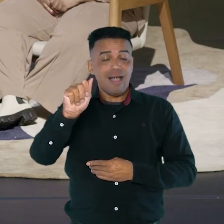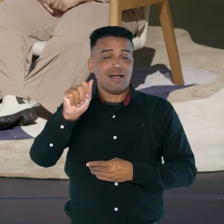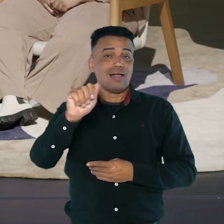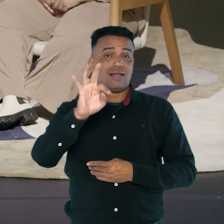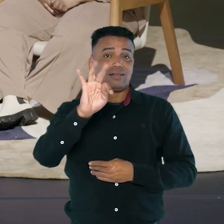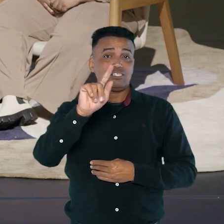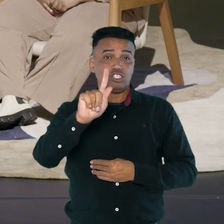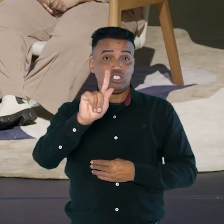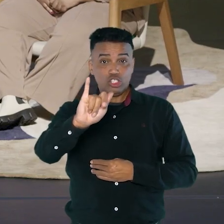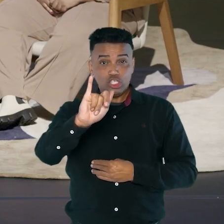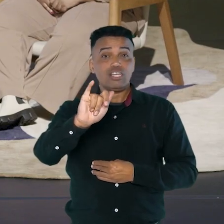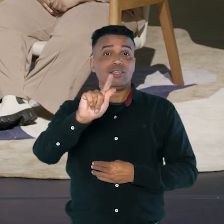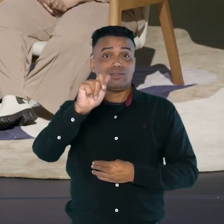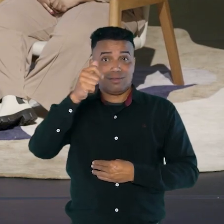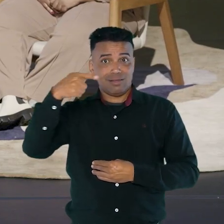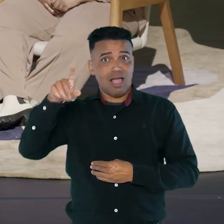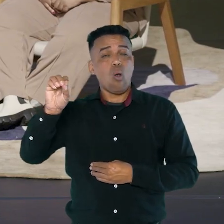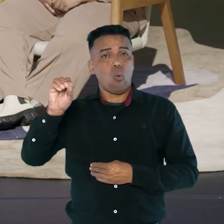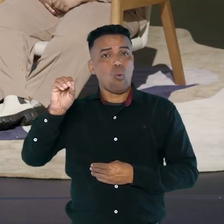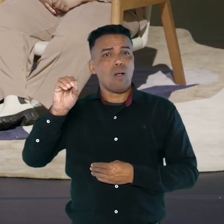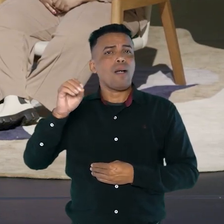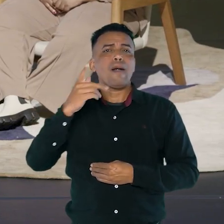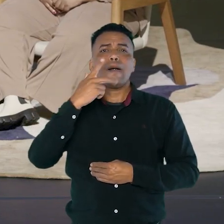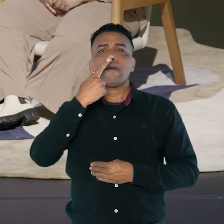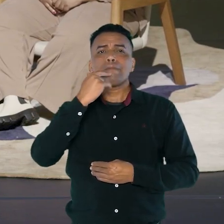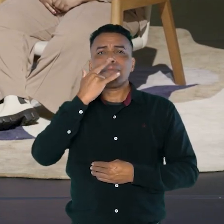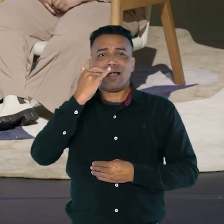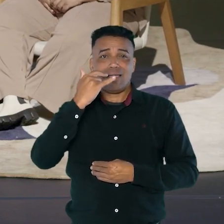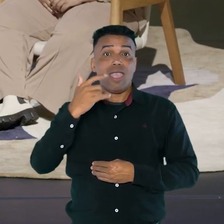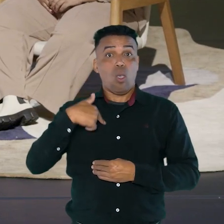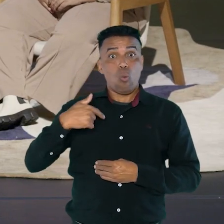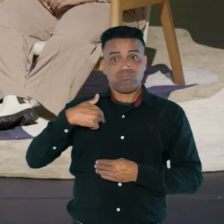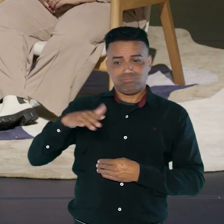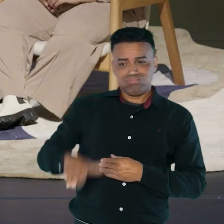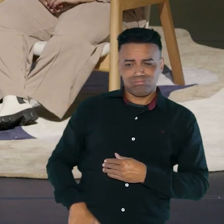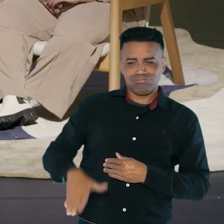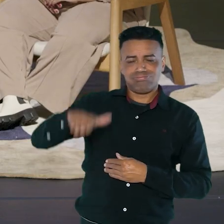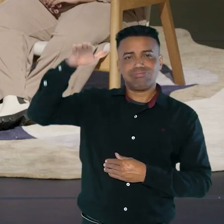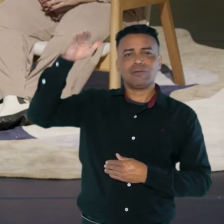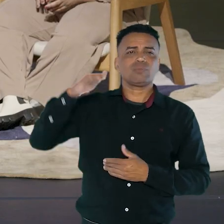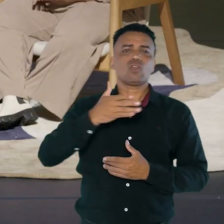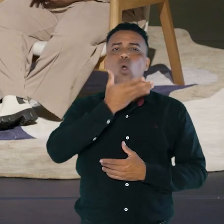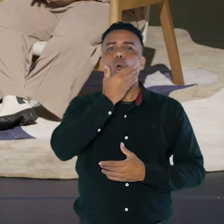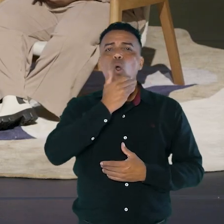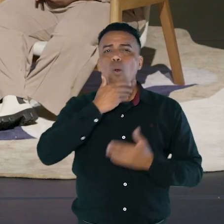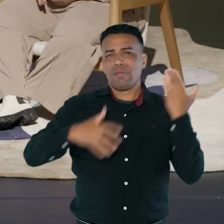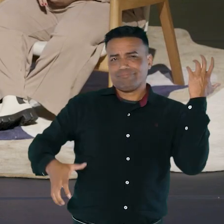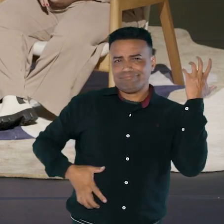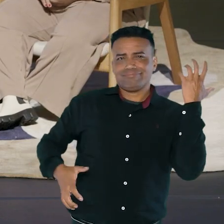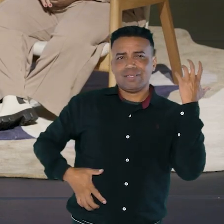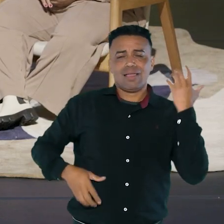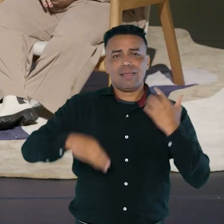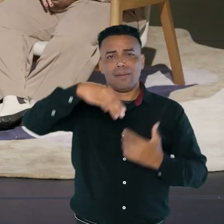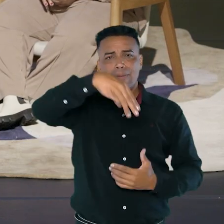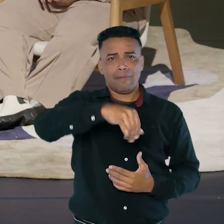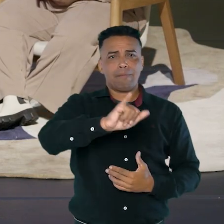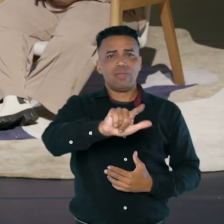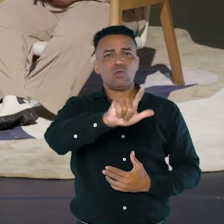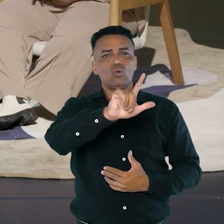Eu cresci ali. E vi um cara, um malandro, chamado Miltinho, está no meu livro,